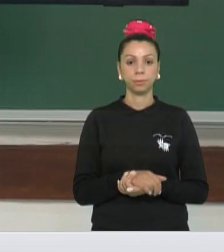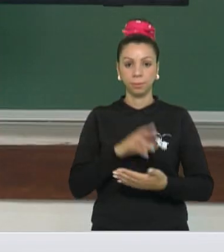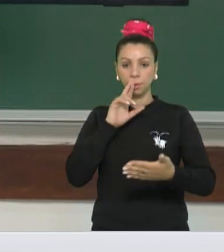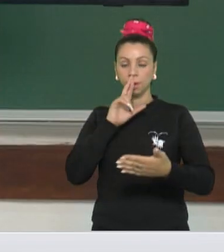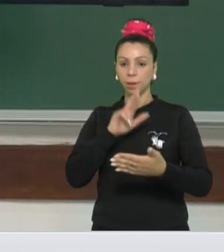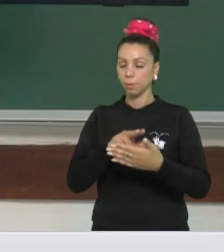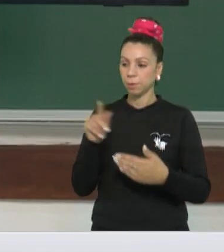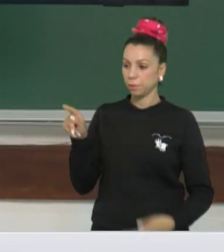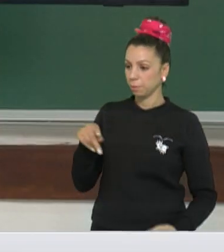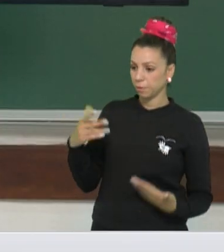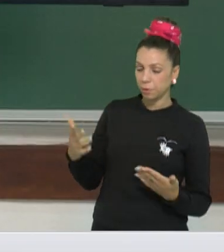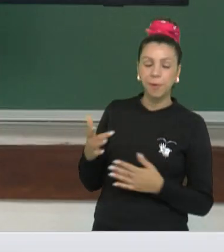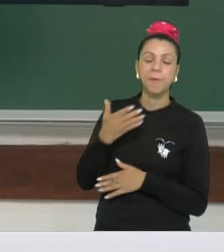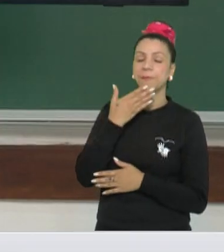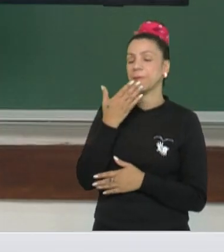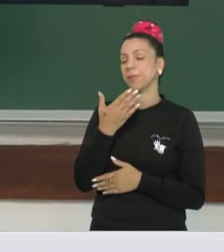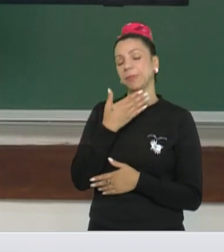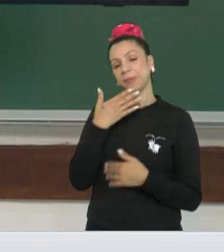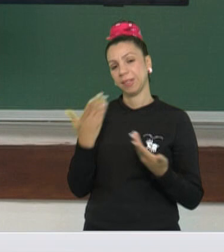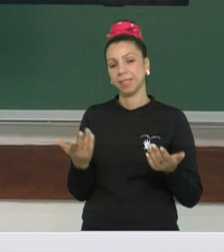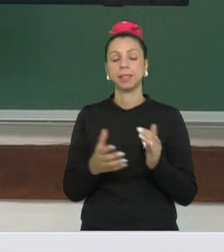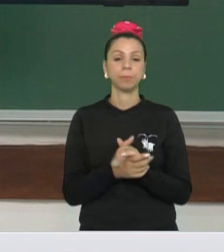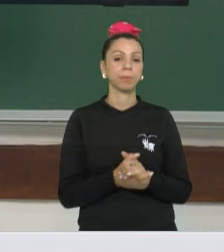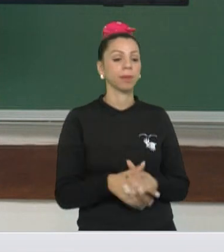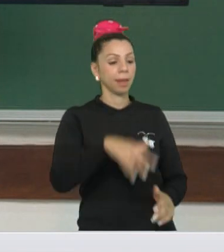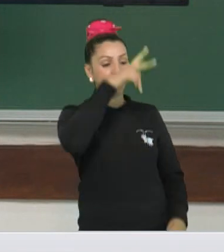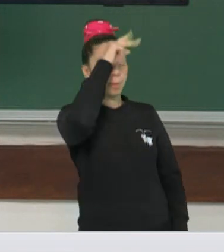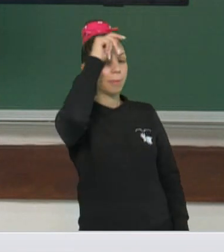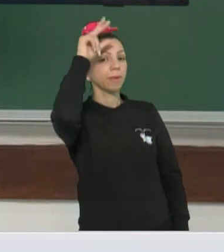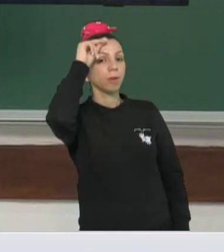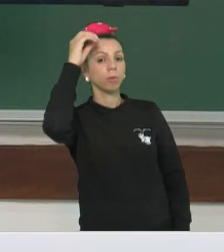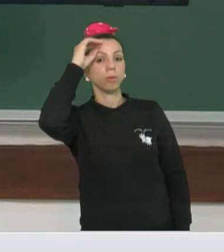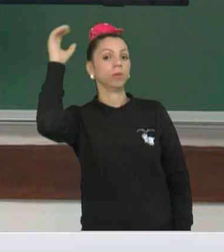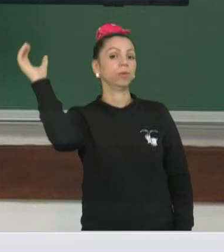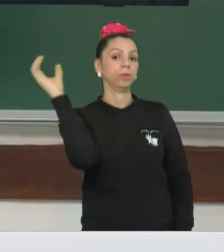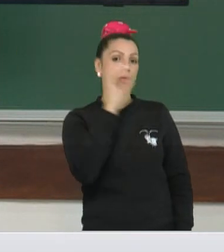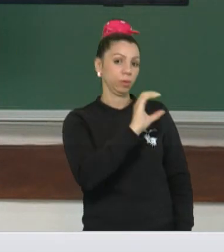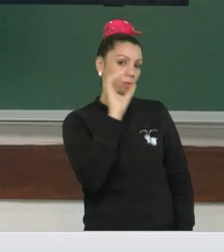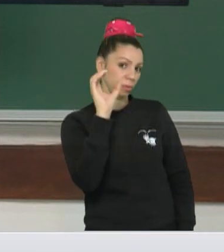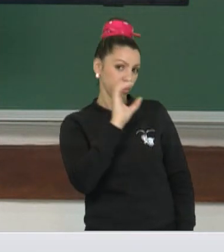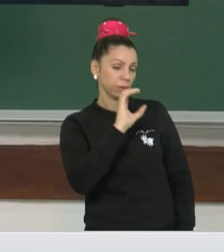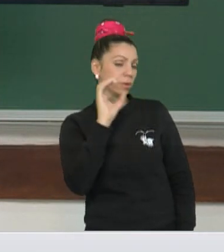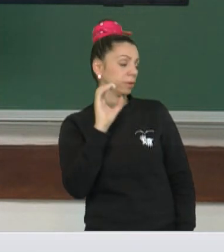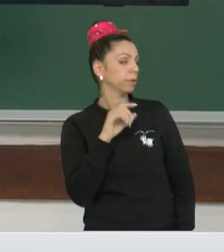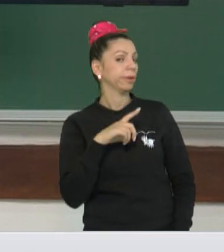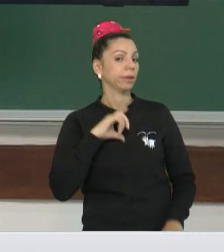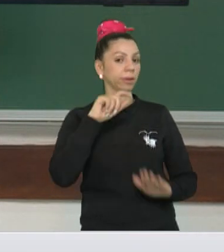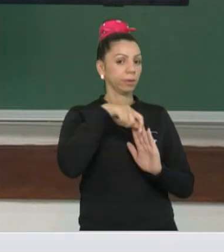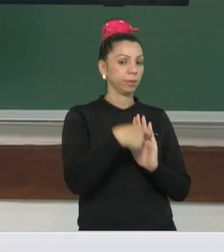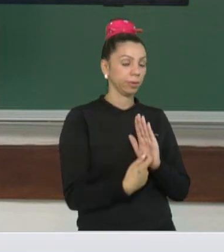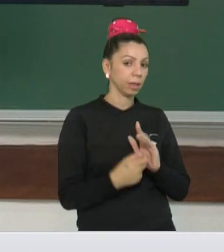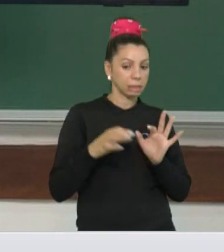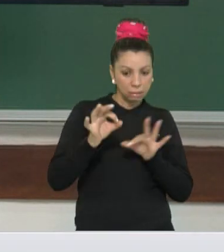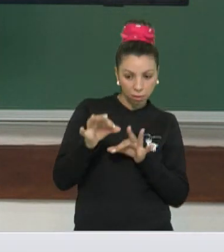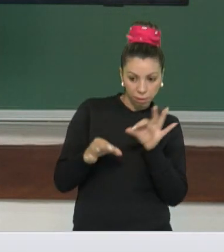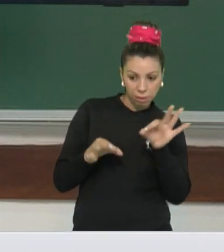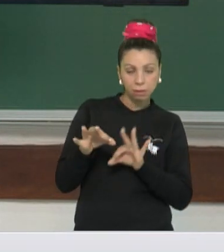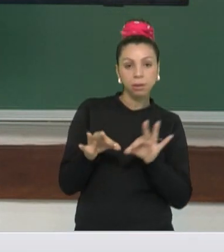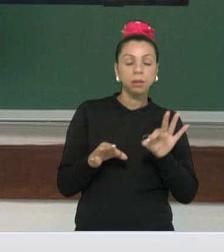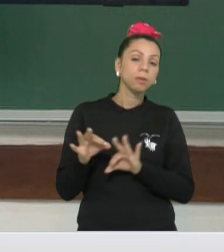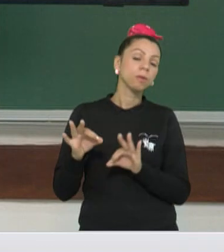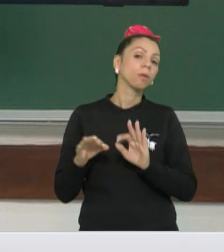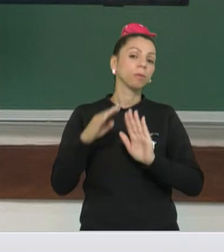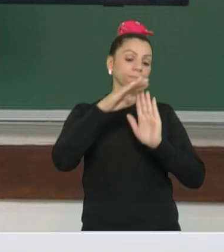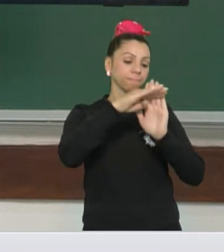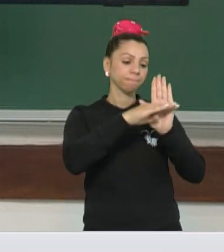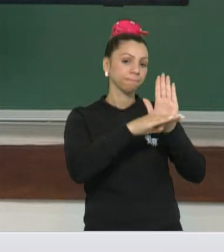Respondido, professora, fácil demais. É a Prefeitura de Curitiba que, no caso do texto, organizou esse